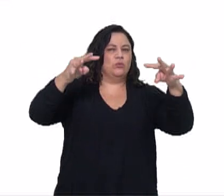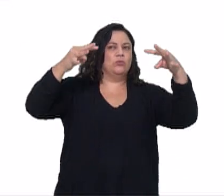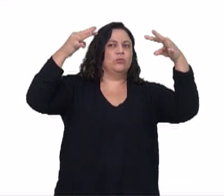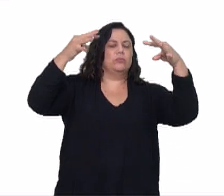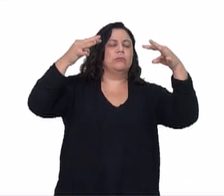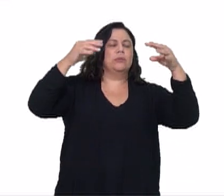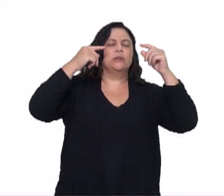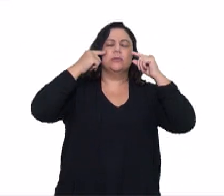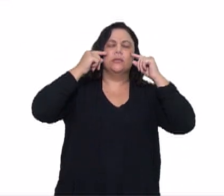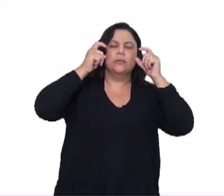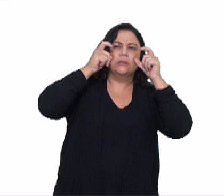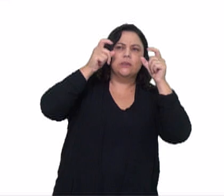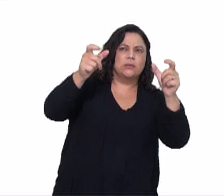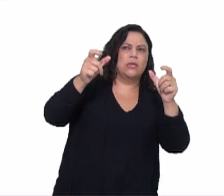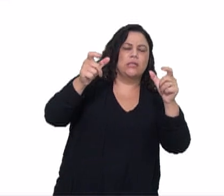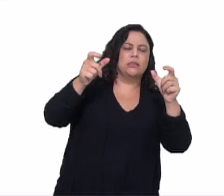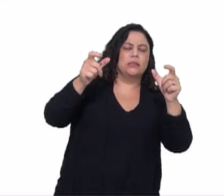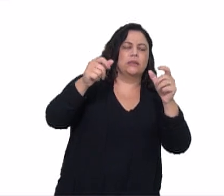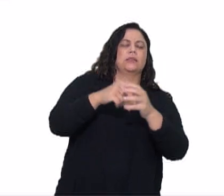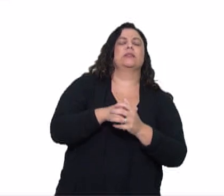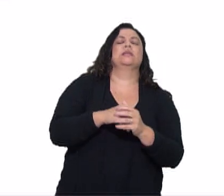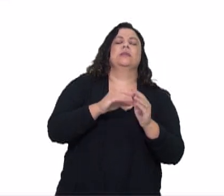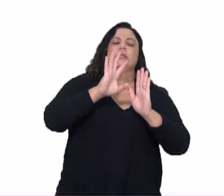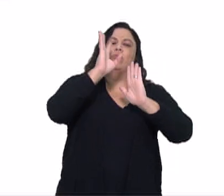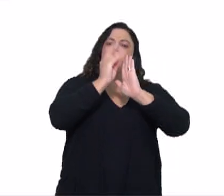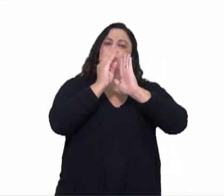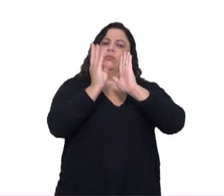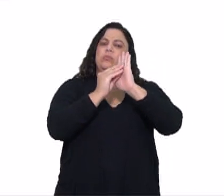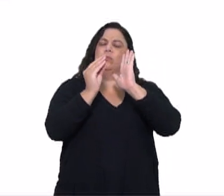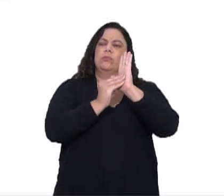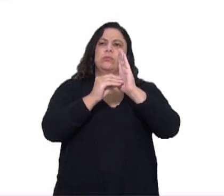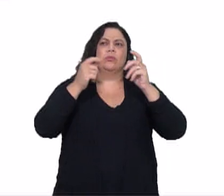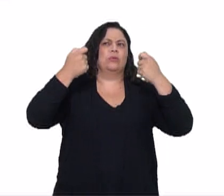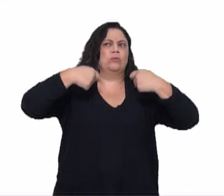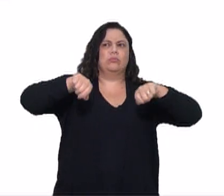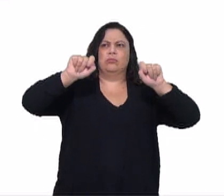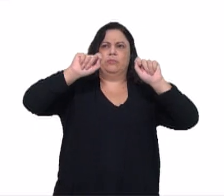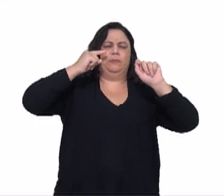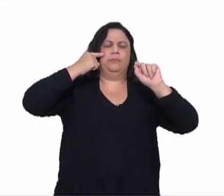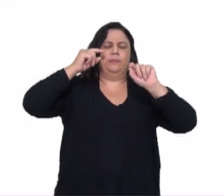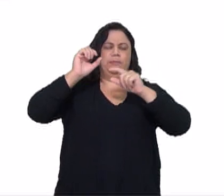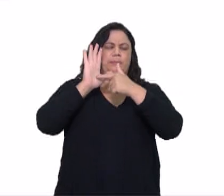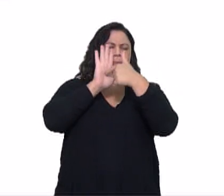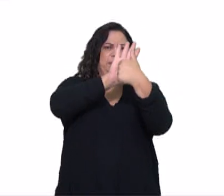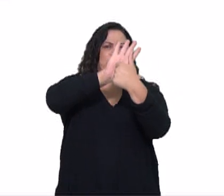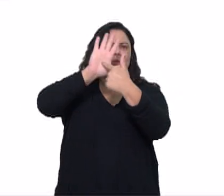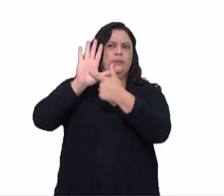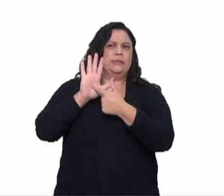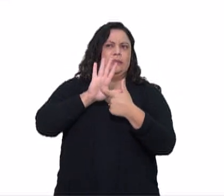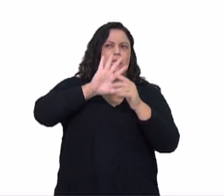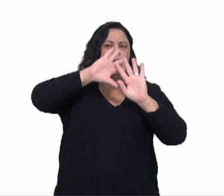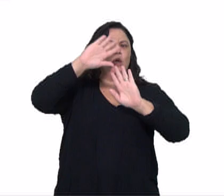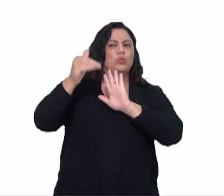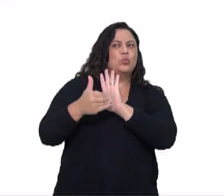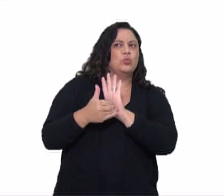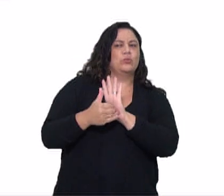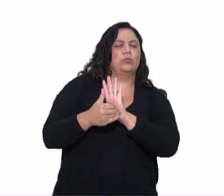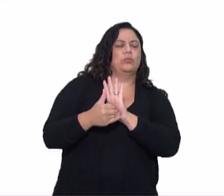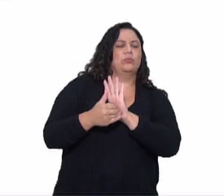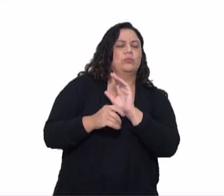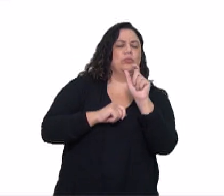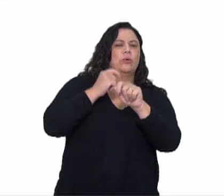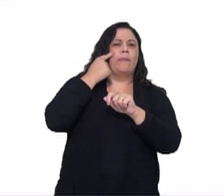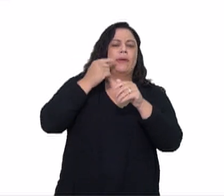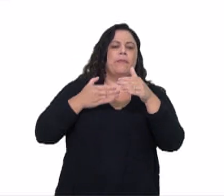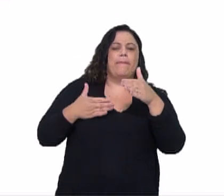sem antecipar com precisão qual será o seu conteúdo. Deve trazer uma frase de impacto. Exemplo ali, NASA